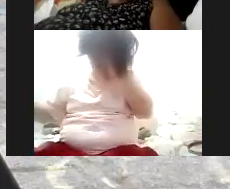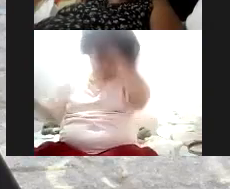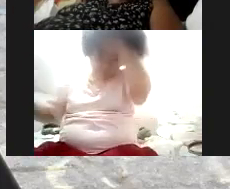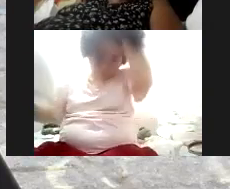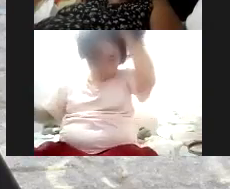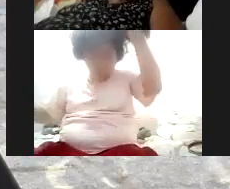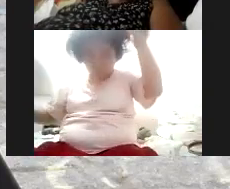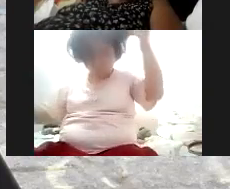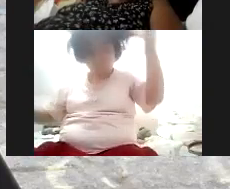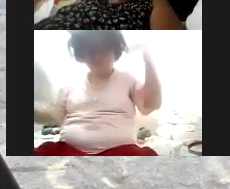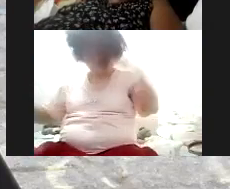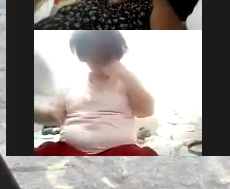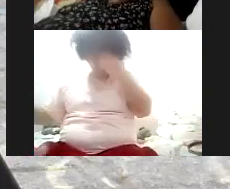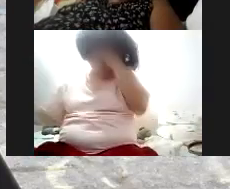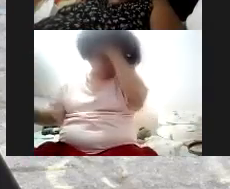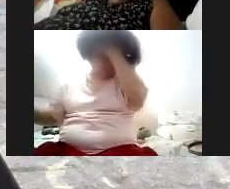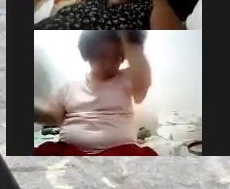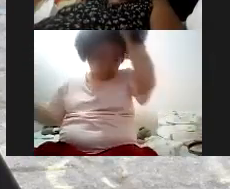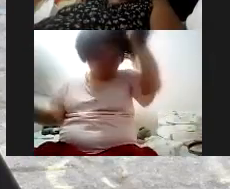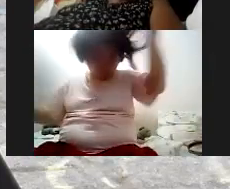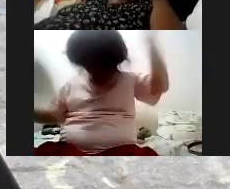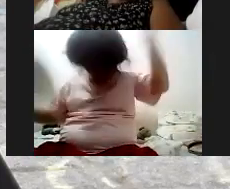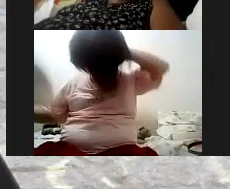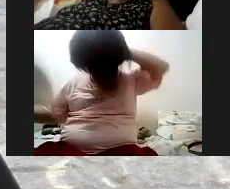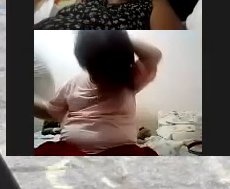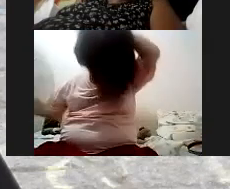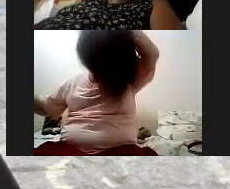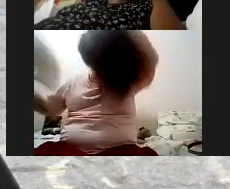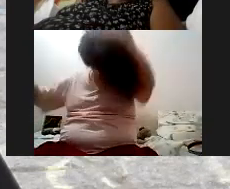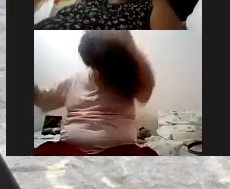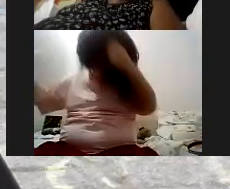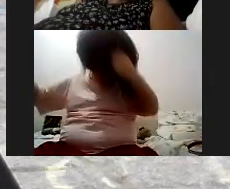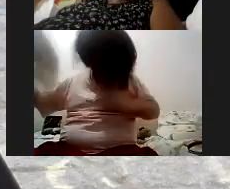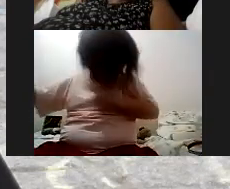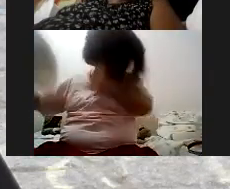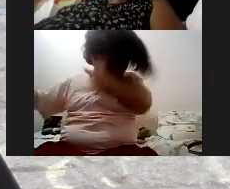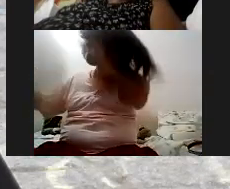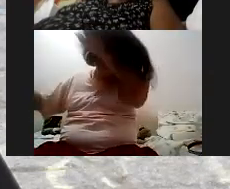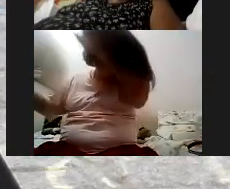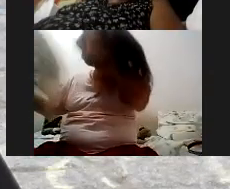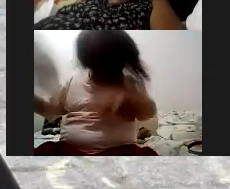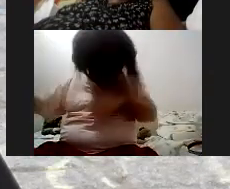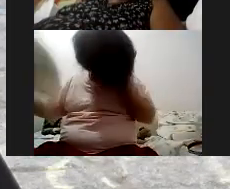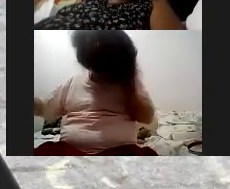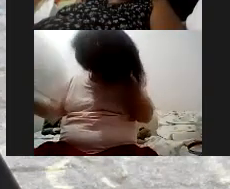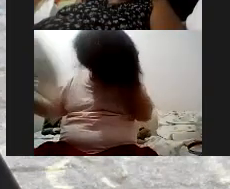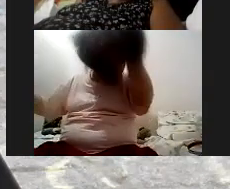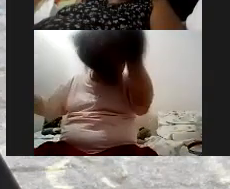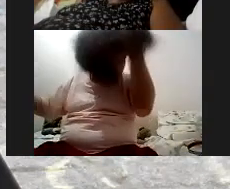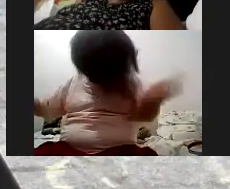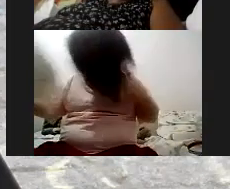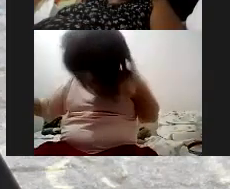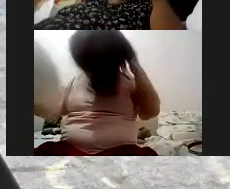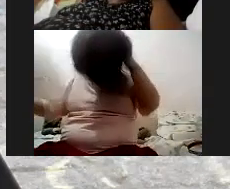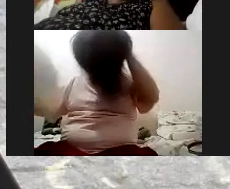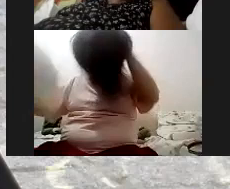amarelas. O cadeirante está sentado com a mão apoiada e usa luva cinza e